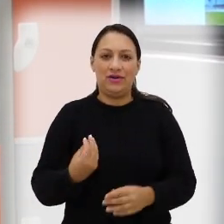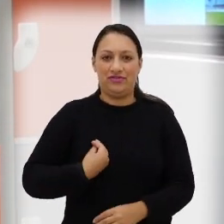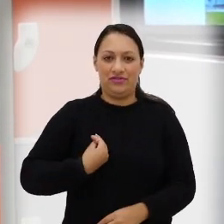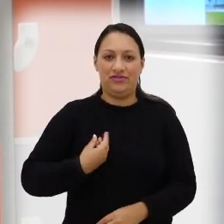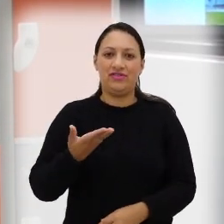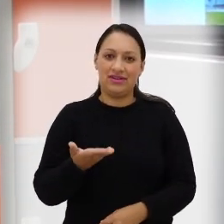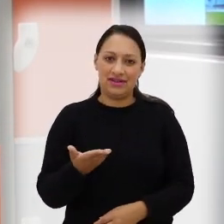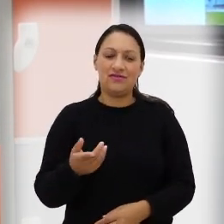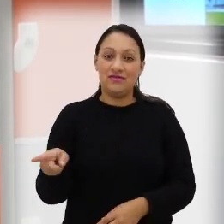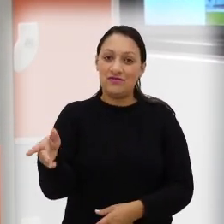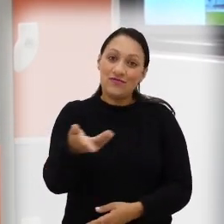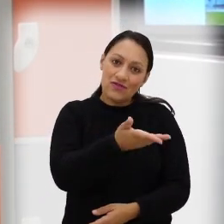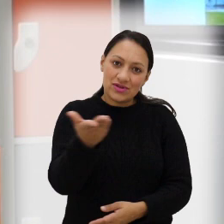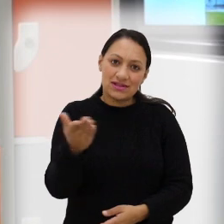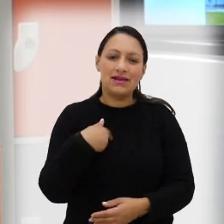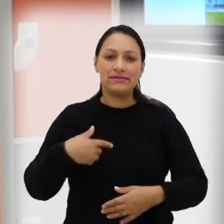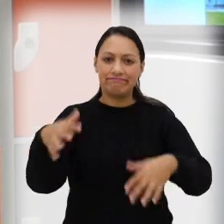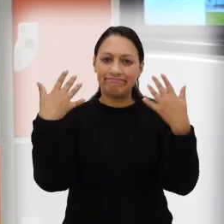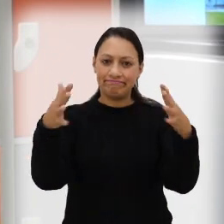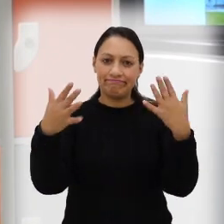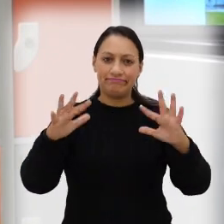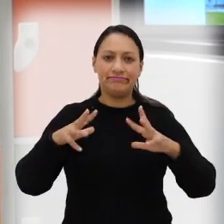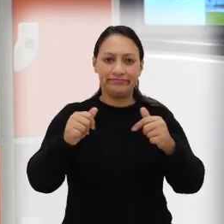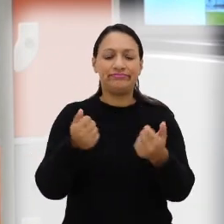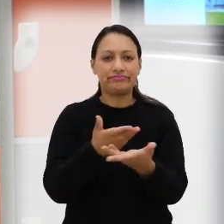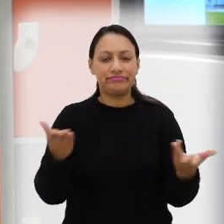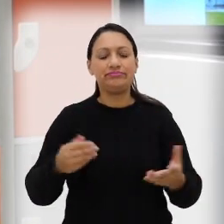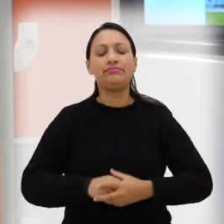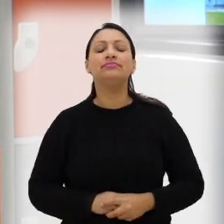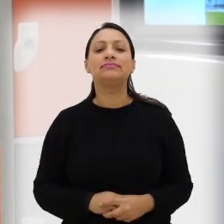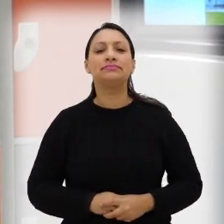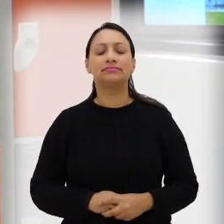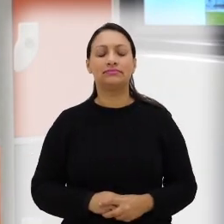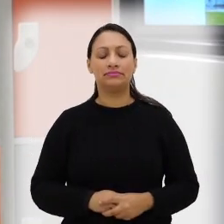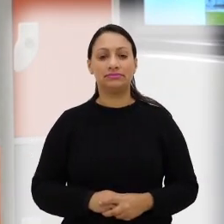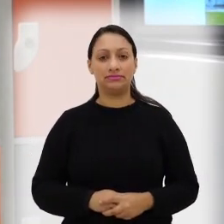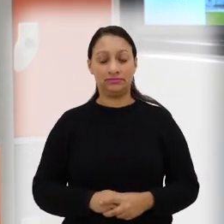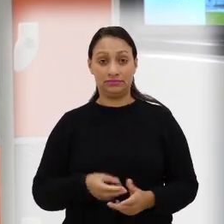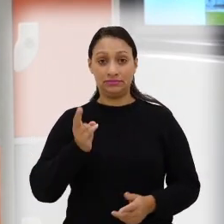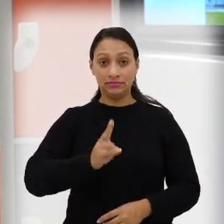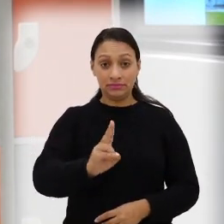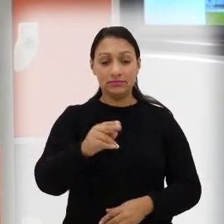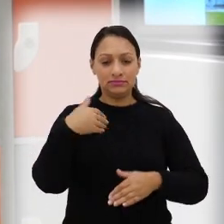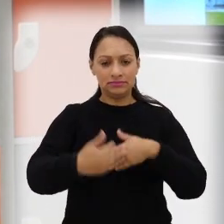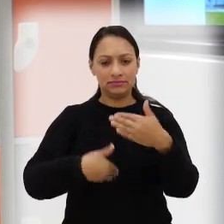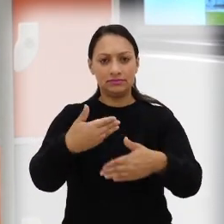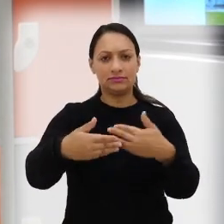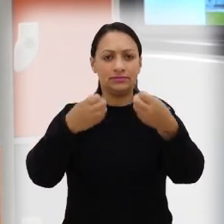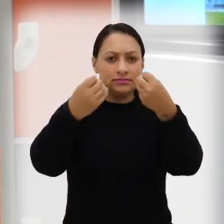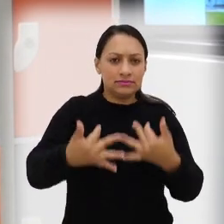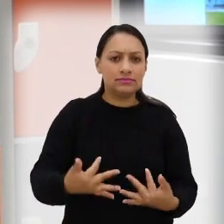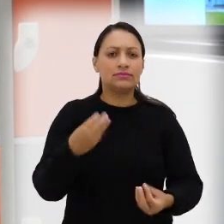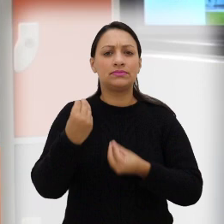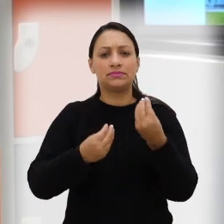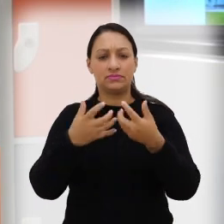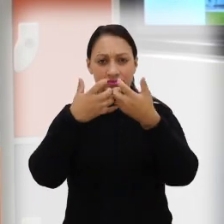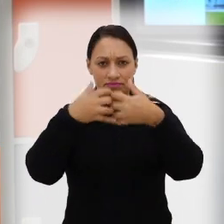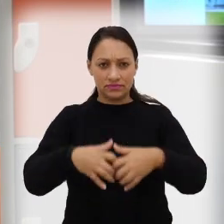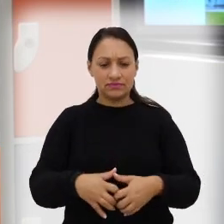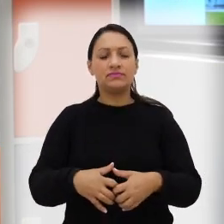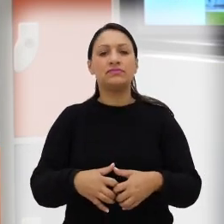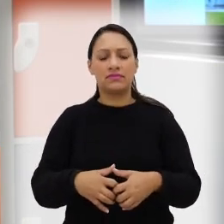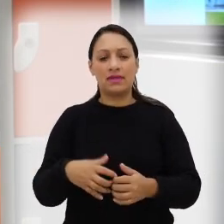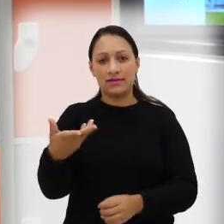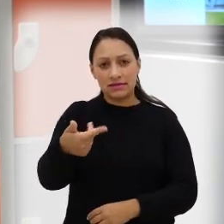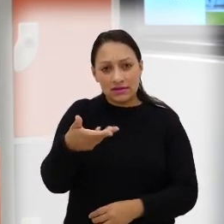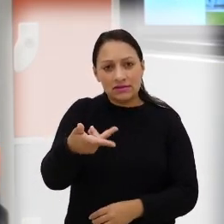Vocês são as 14 melhores. Parabéns a todos vocês. E para a gente continuar com esse processo e explicar um pouco como vai funcionar essa